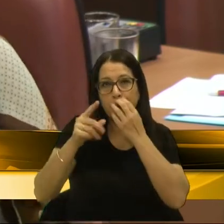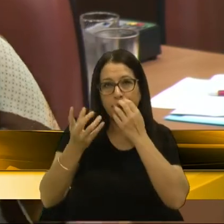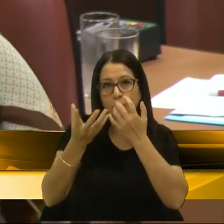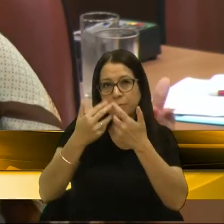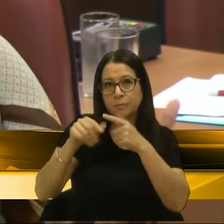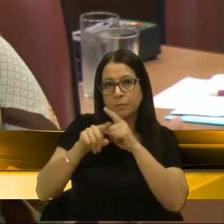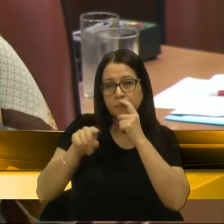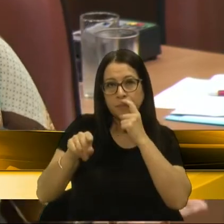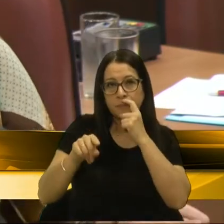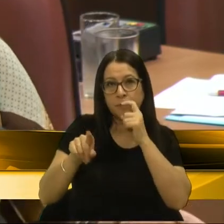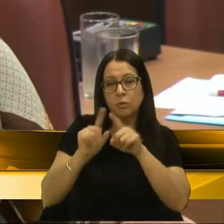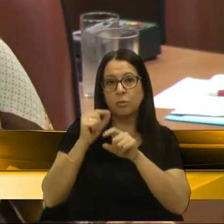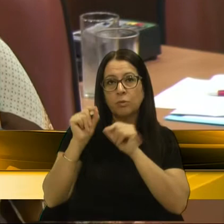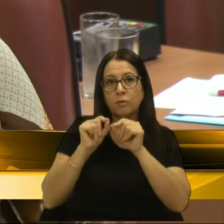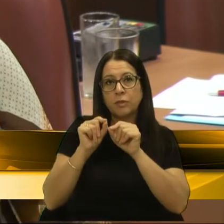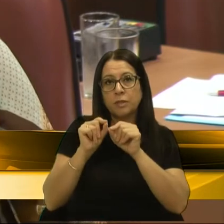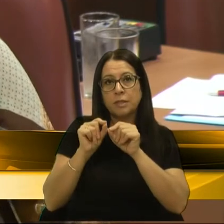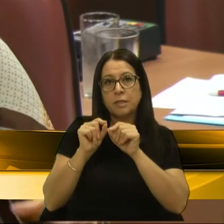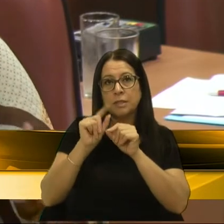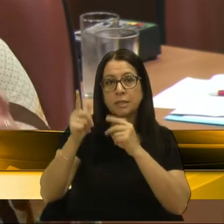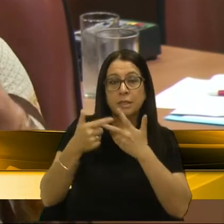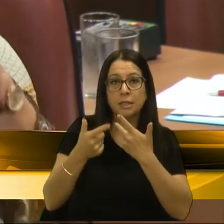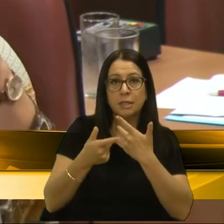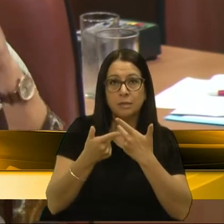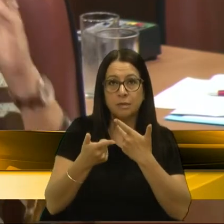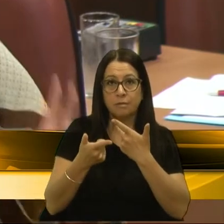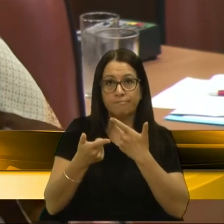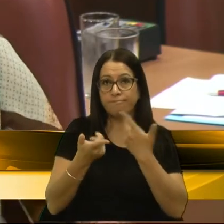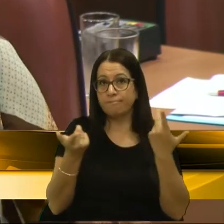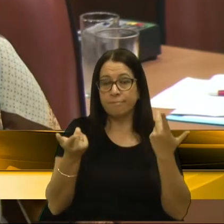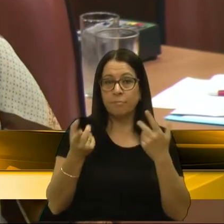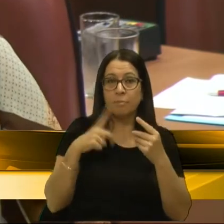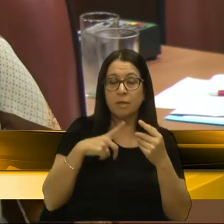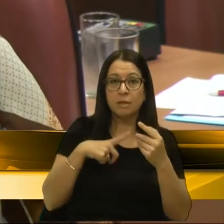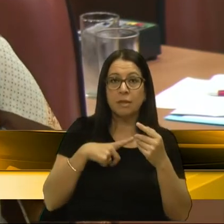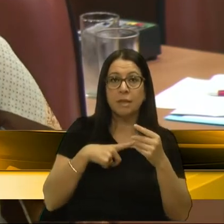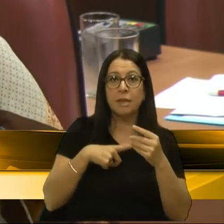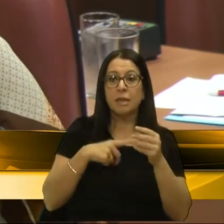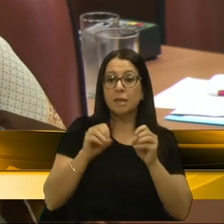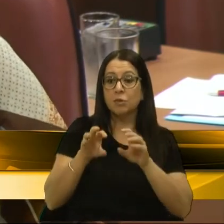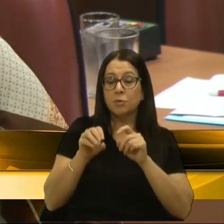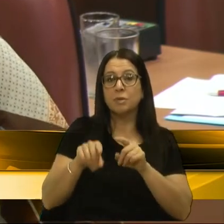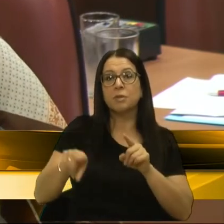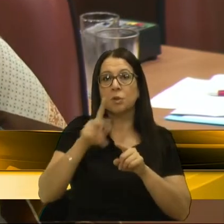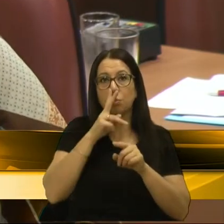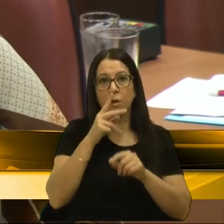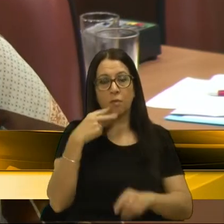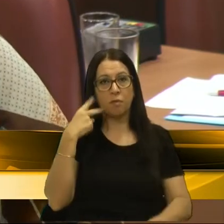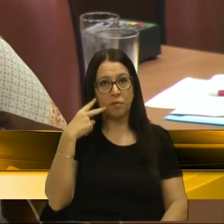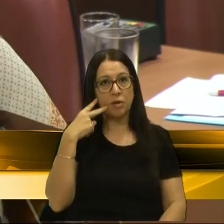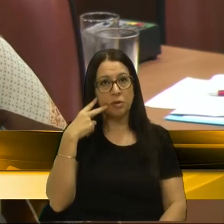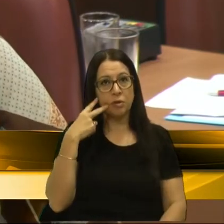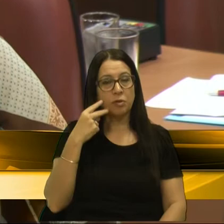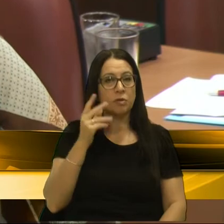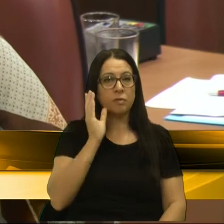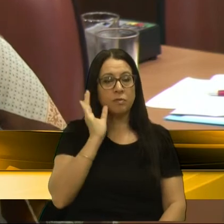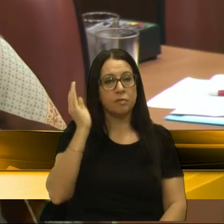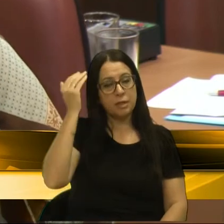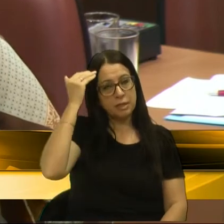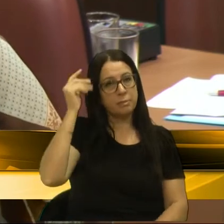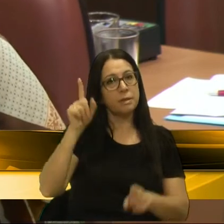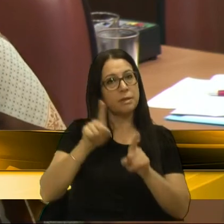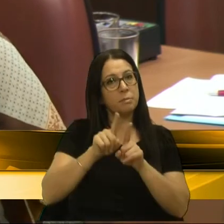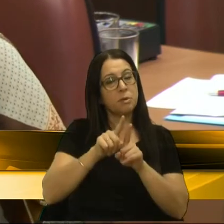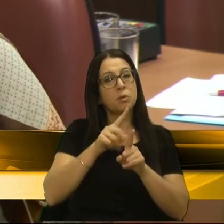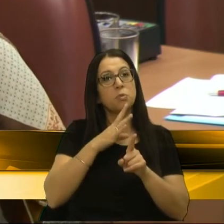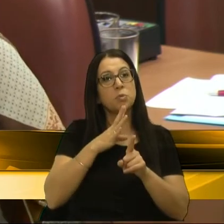a parte de compensação tarifária? Para a gente ter, para ser educativo, como disse o vereador Felipe, e também